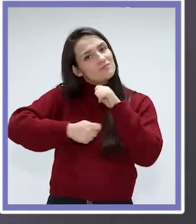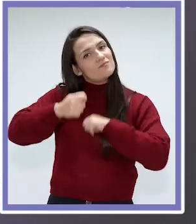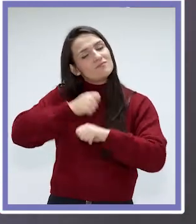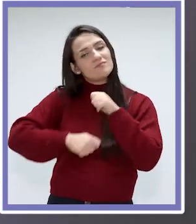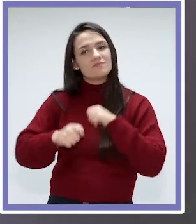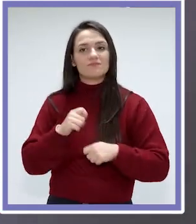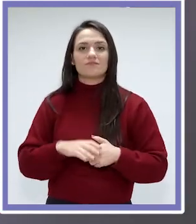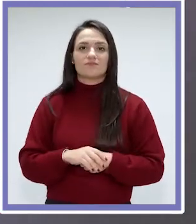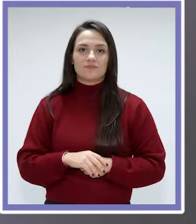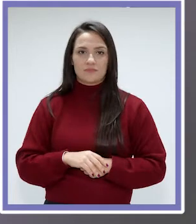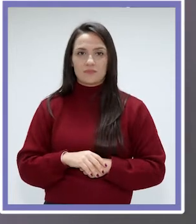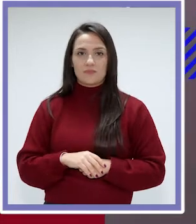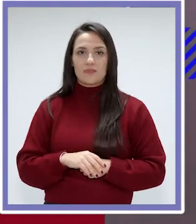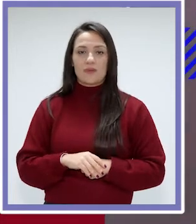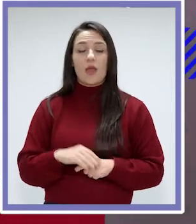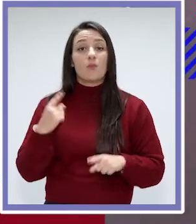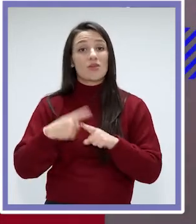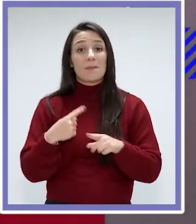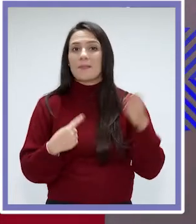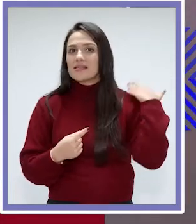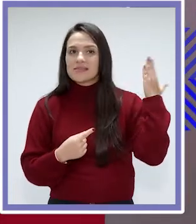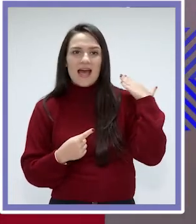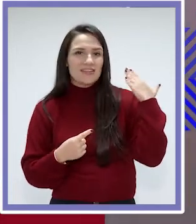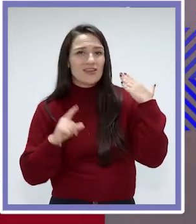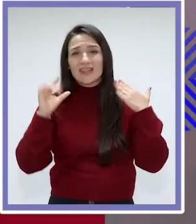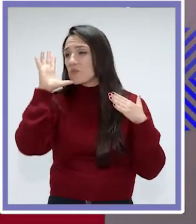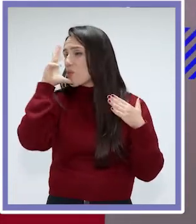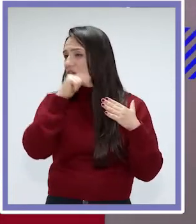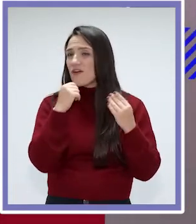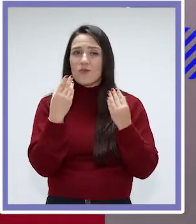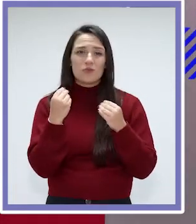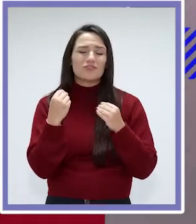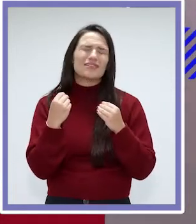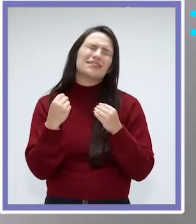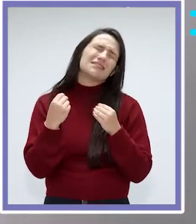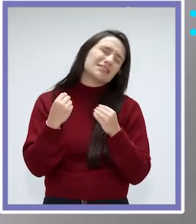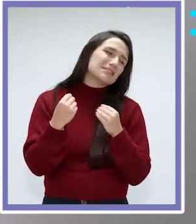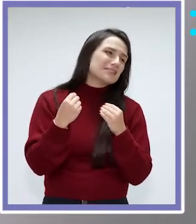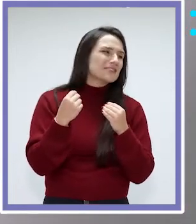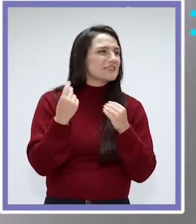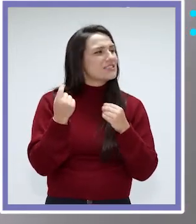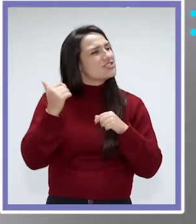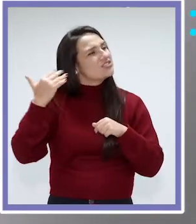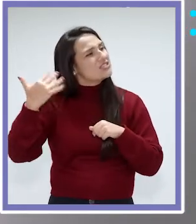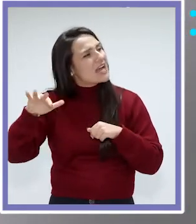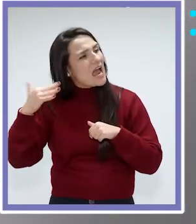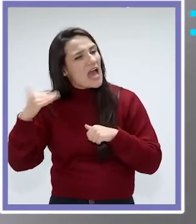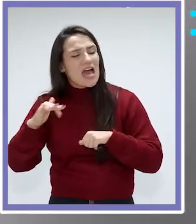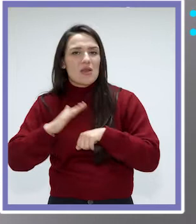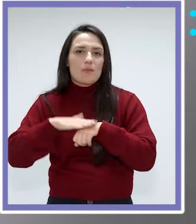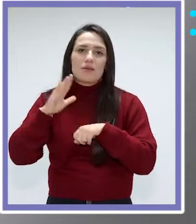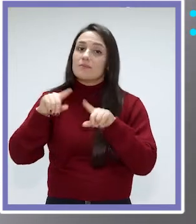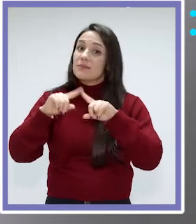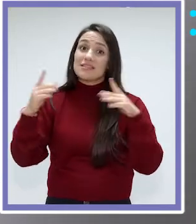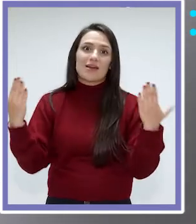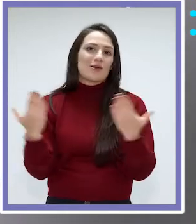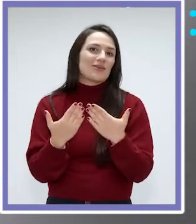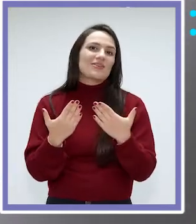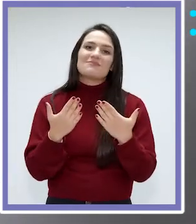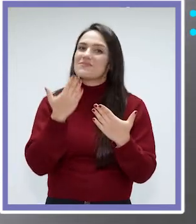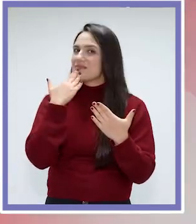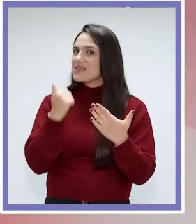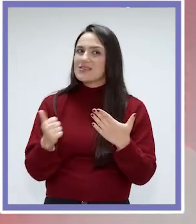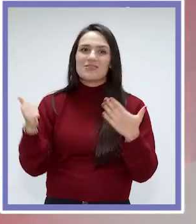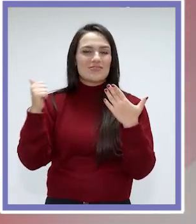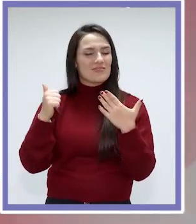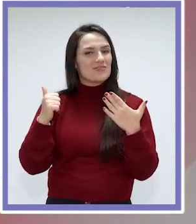devido àquilo que era um empecilho até então, né, torna-se uma oportunidade a partir da